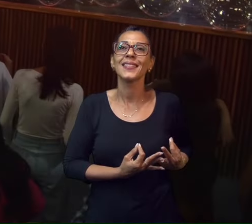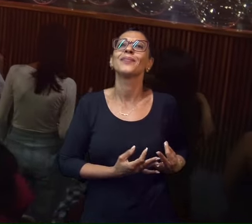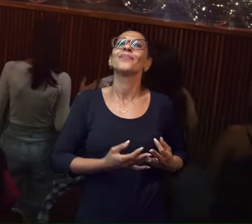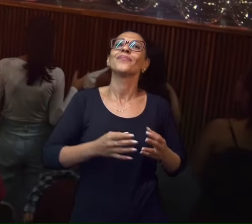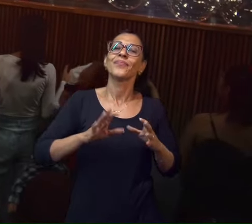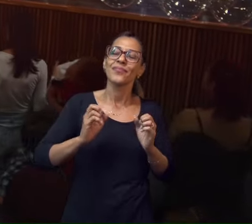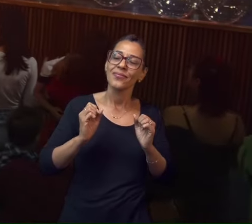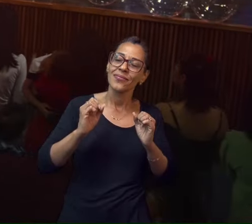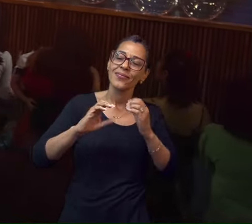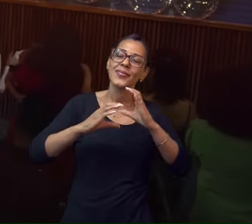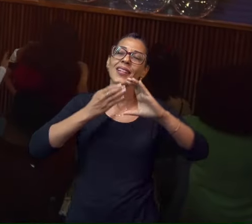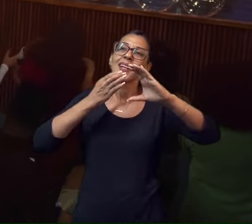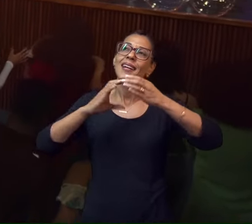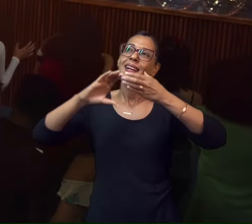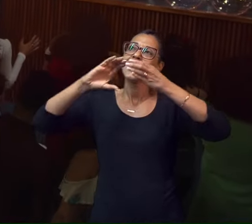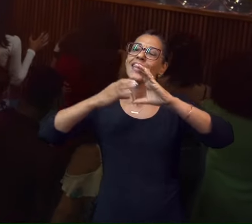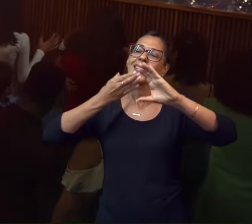alma